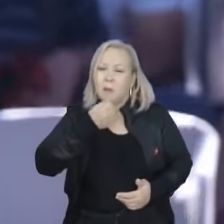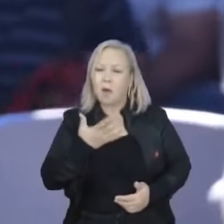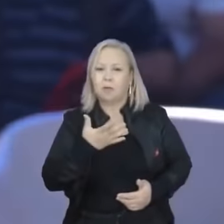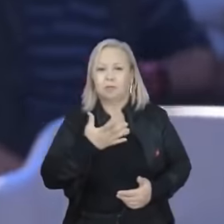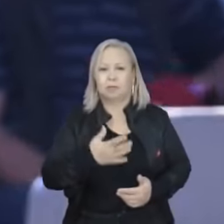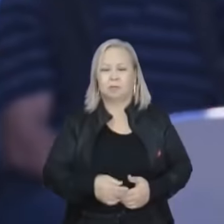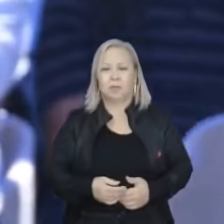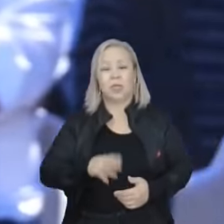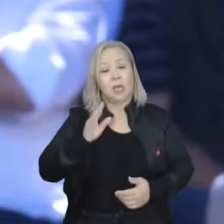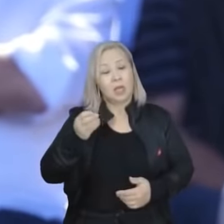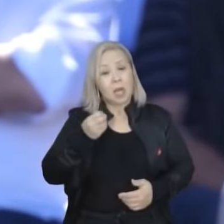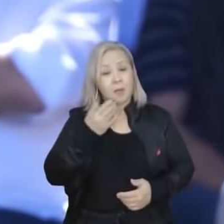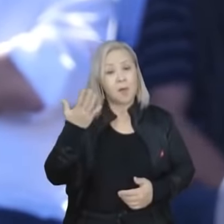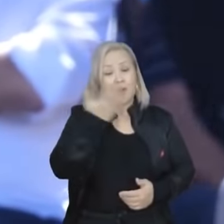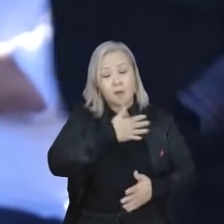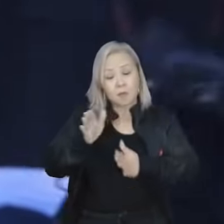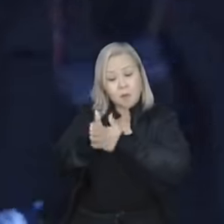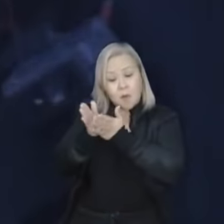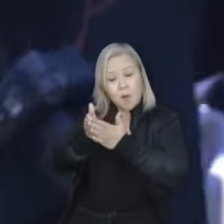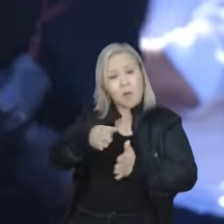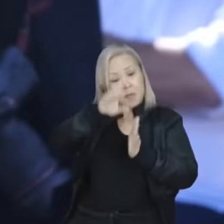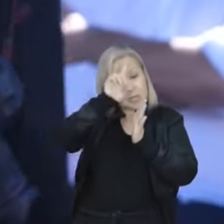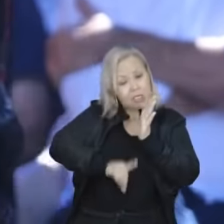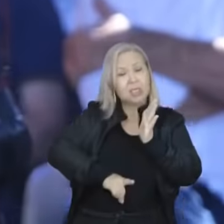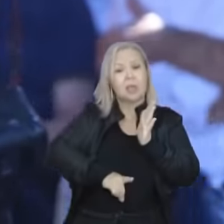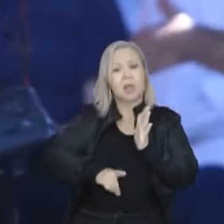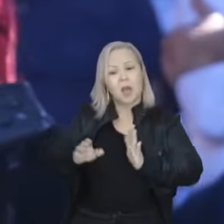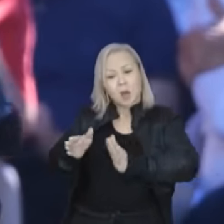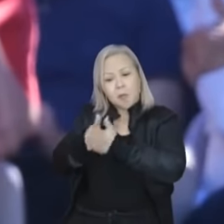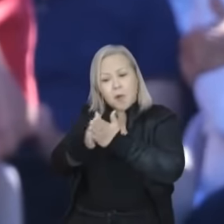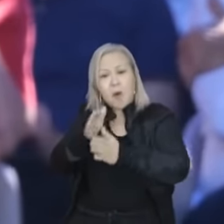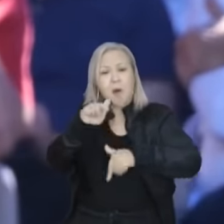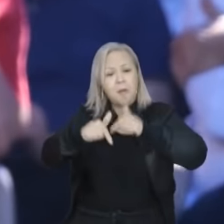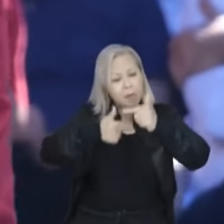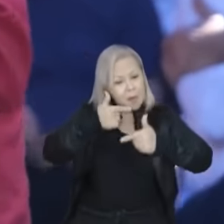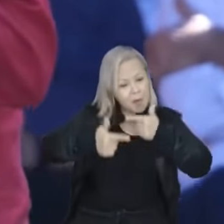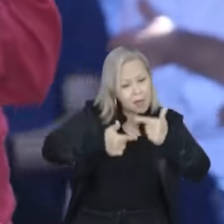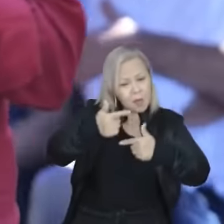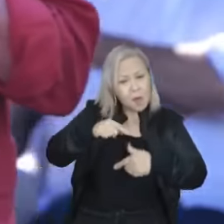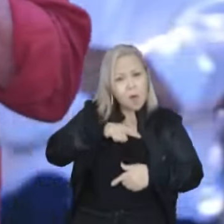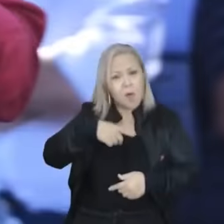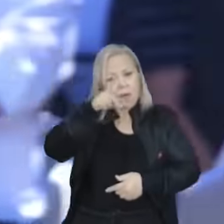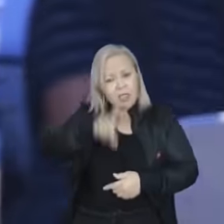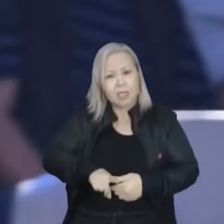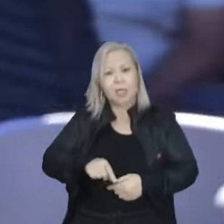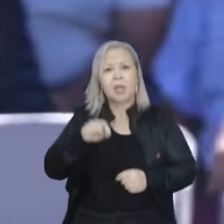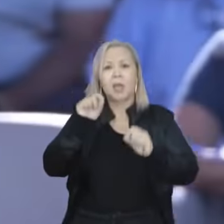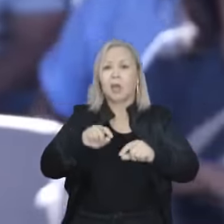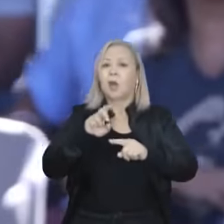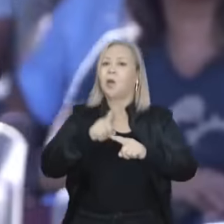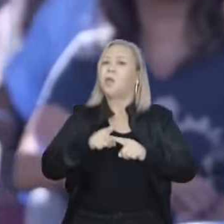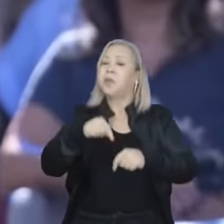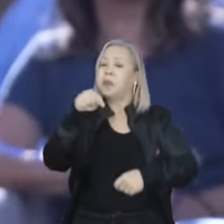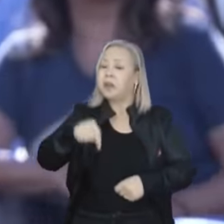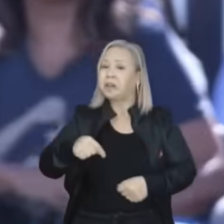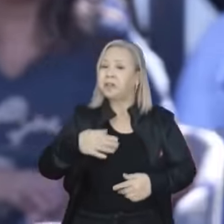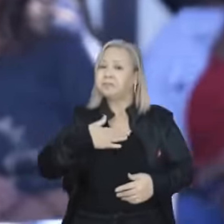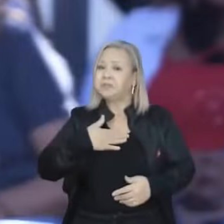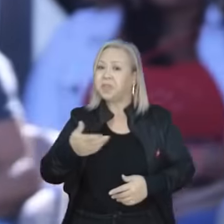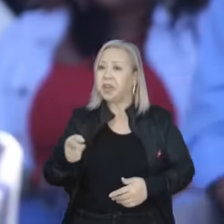tem direito. Que pobre, que trabalhador tem direito. Porque aqui nem eu e nem vocês fizemos uma